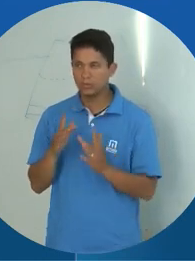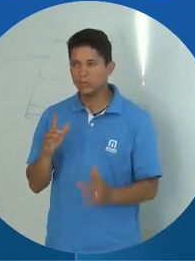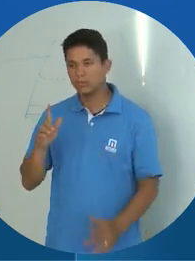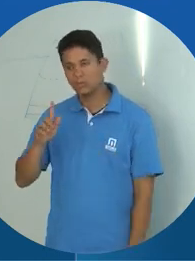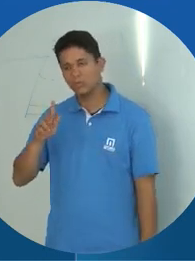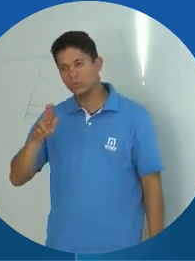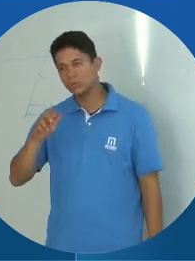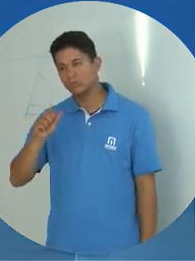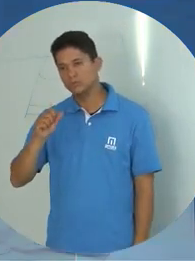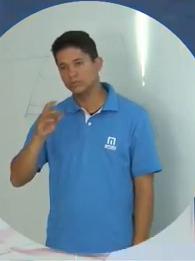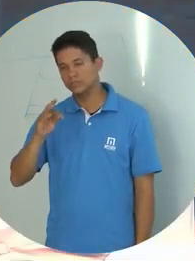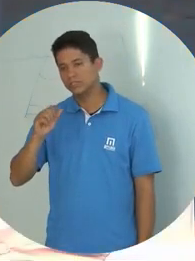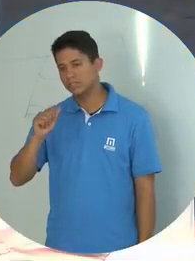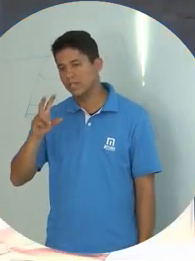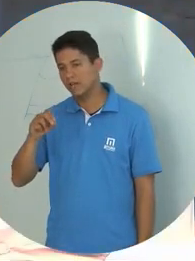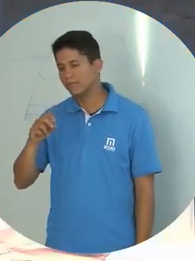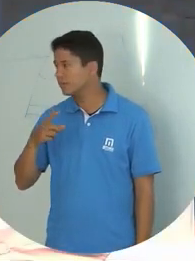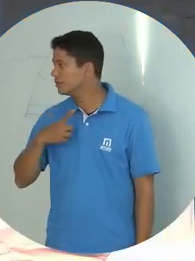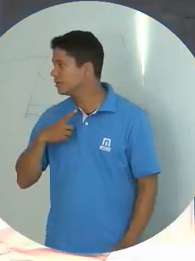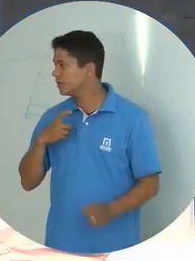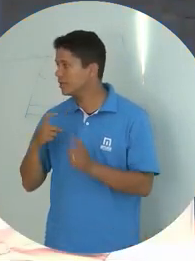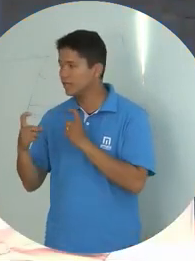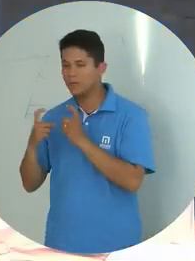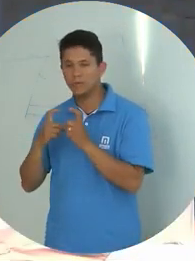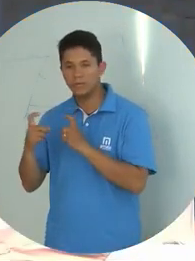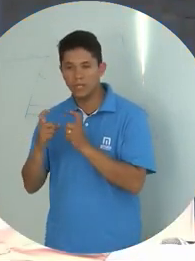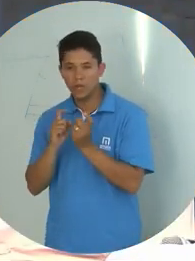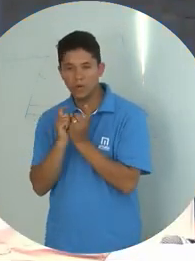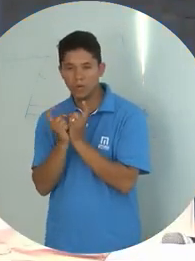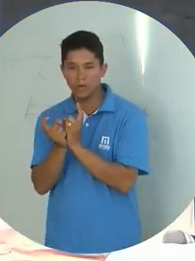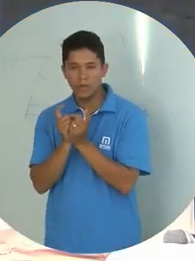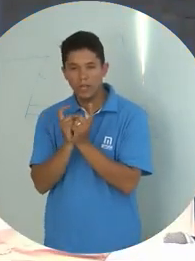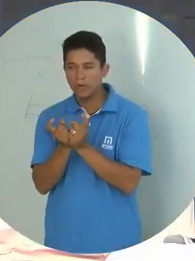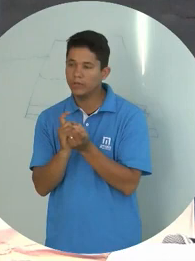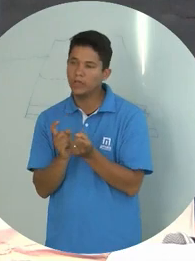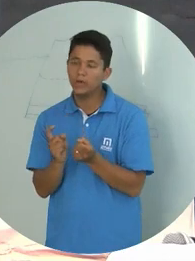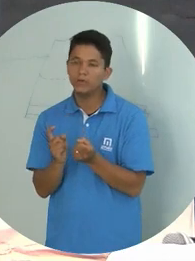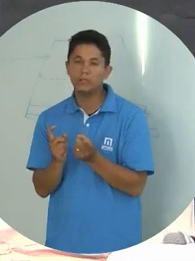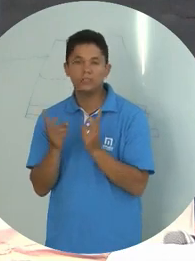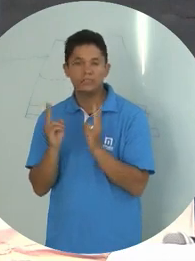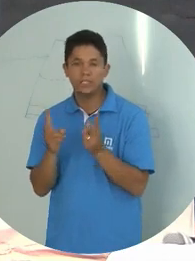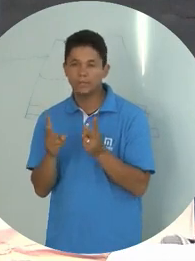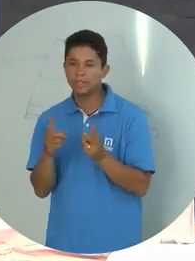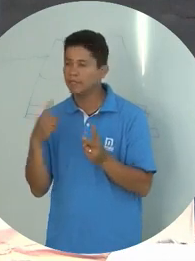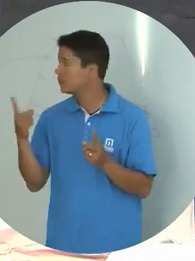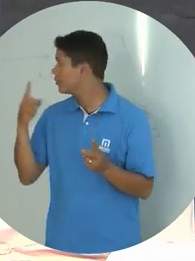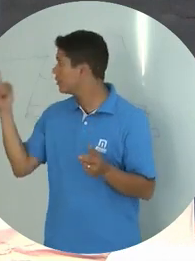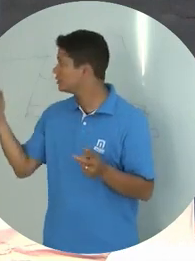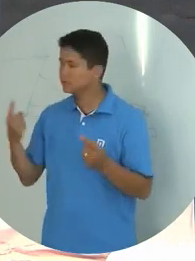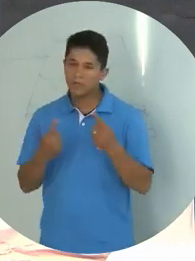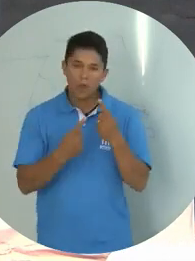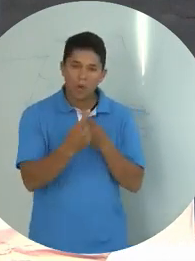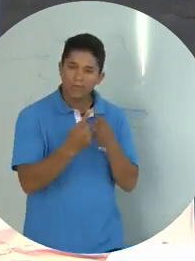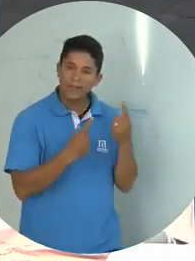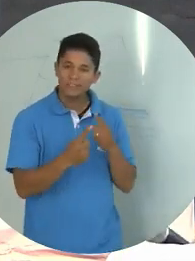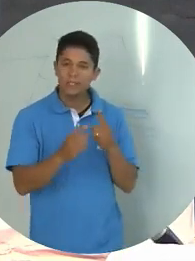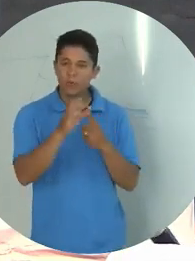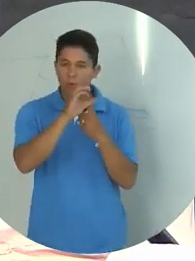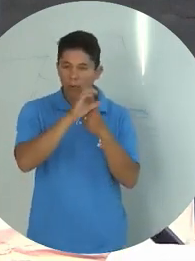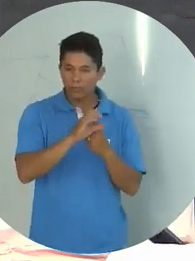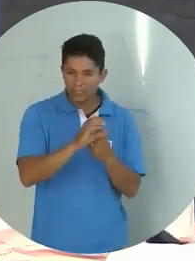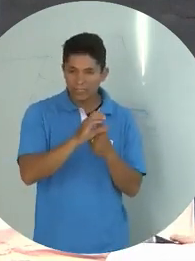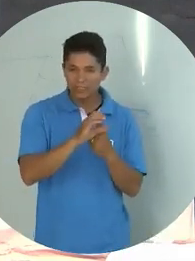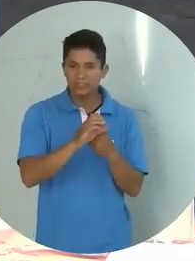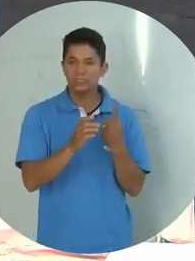ele deve estar em alguma reunião, mas a gente sempre faz essa tratativa aí com o contratante e a gente deixa as portas abertas aí